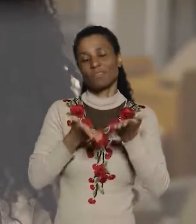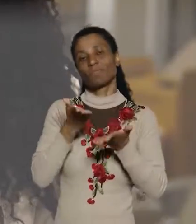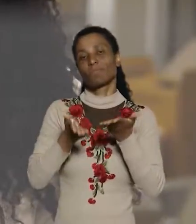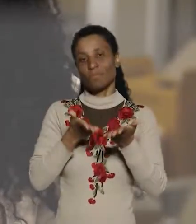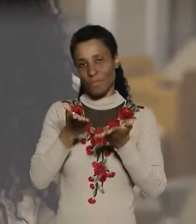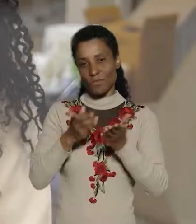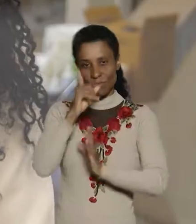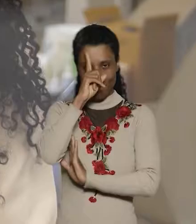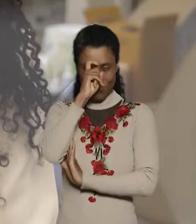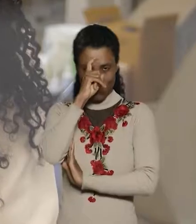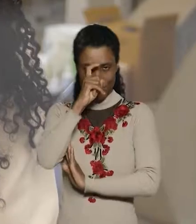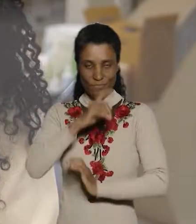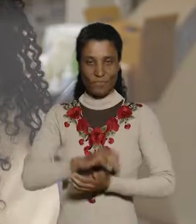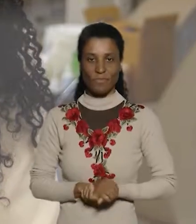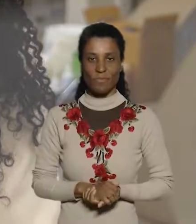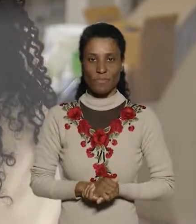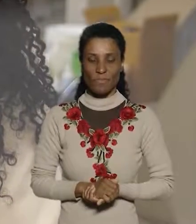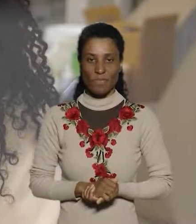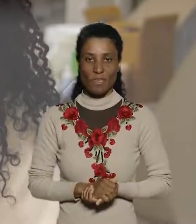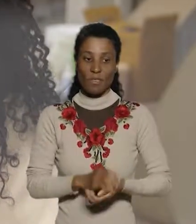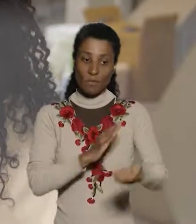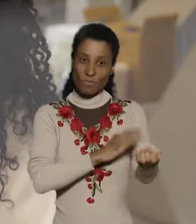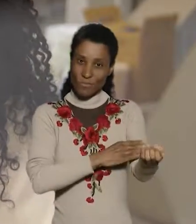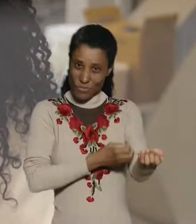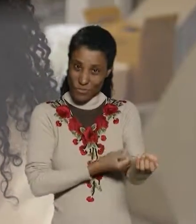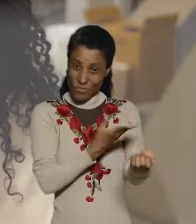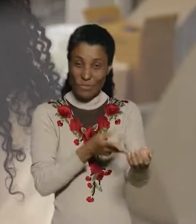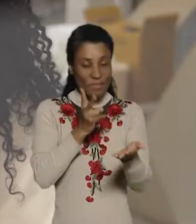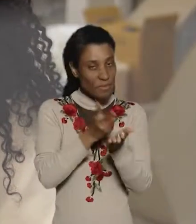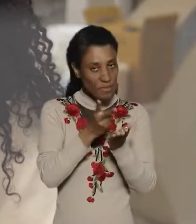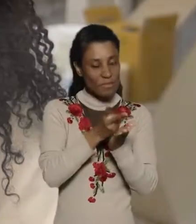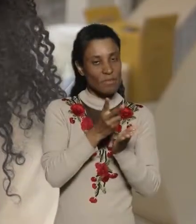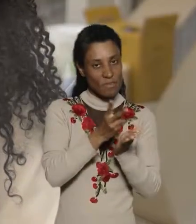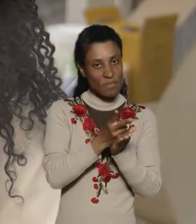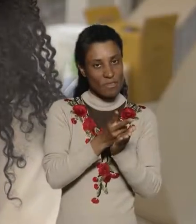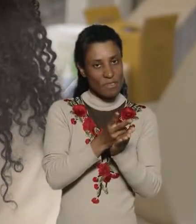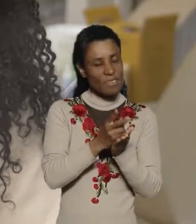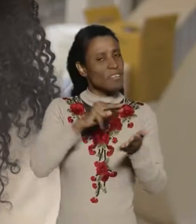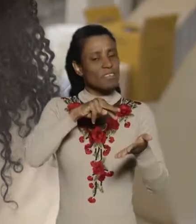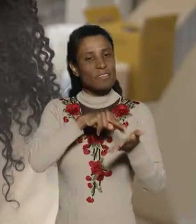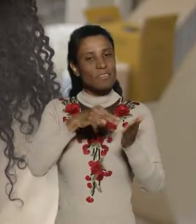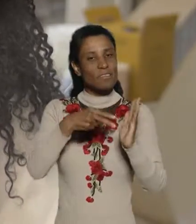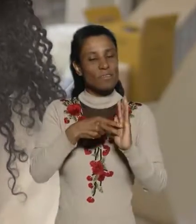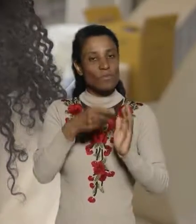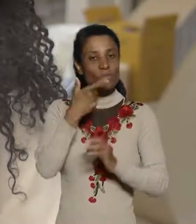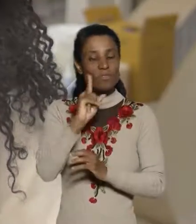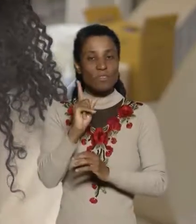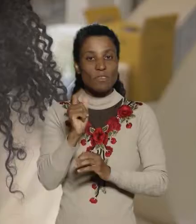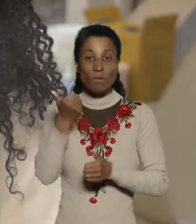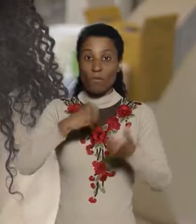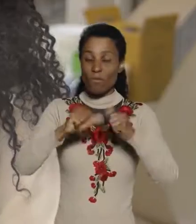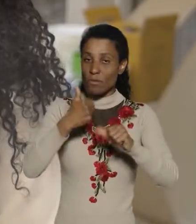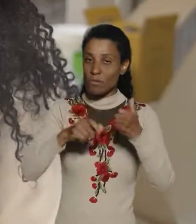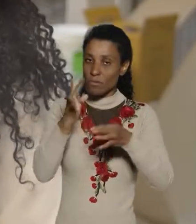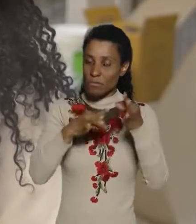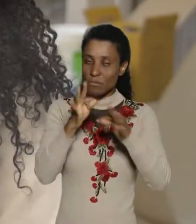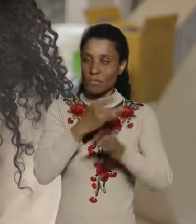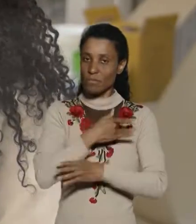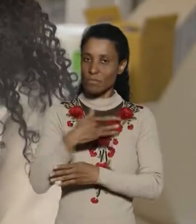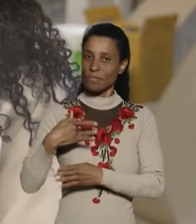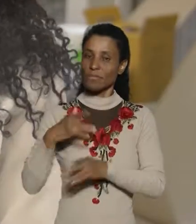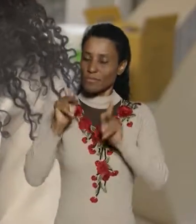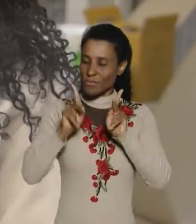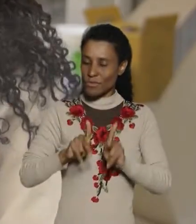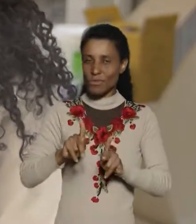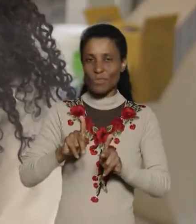demanda hospitalar. Ser doador regular é poder oportunizar a qualidade no tratamento de saúde do paciente